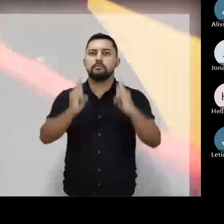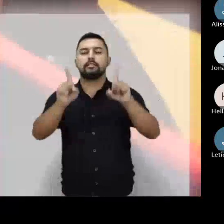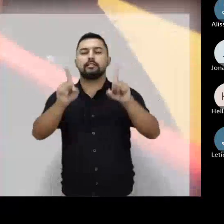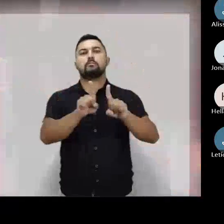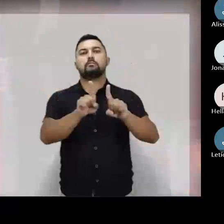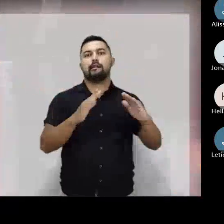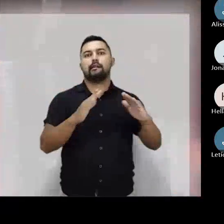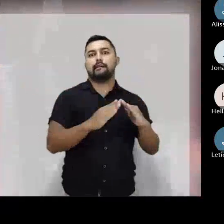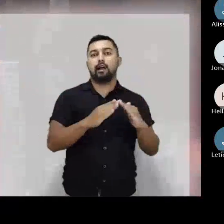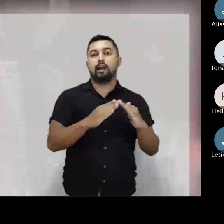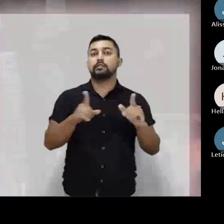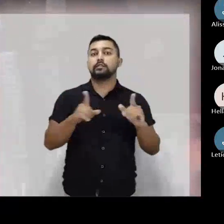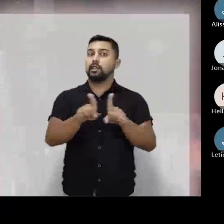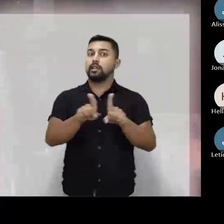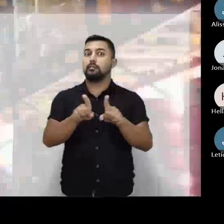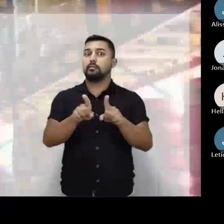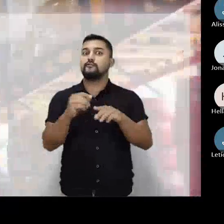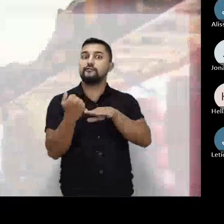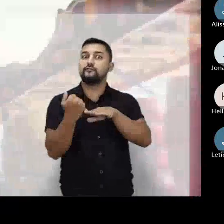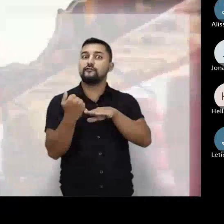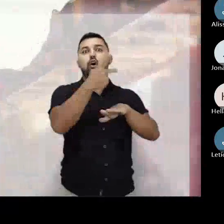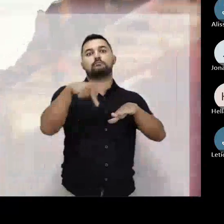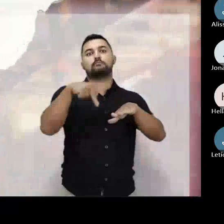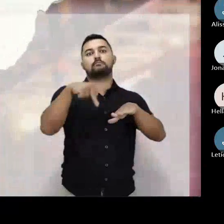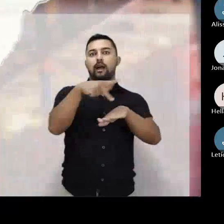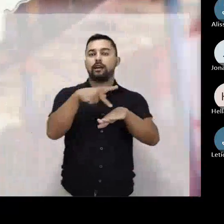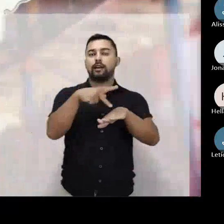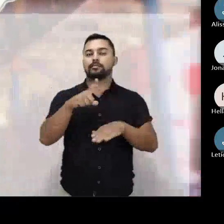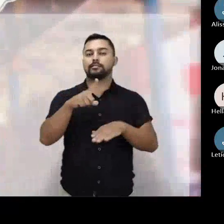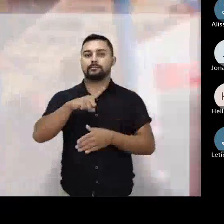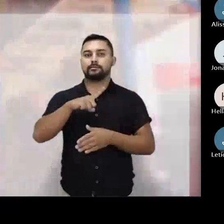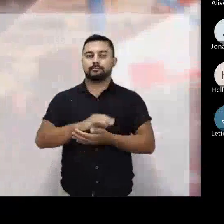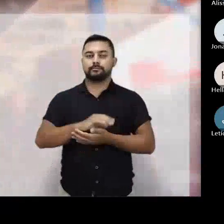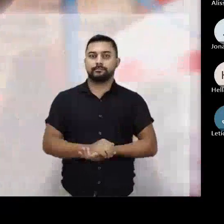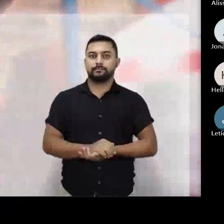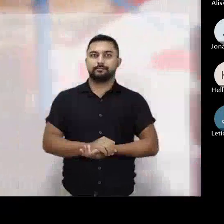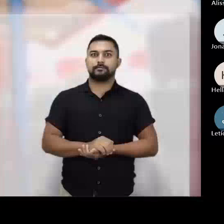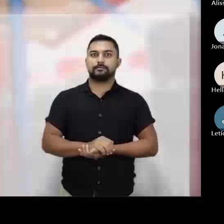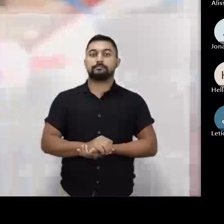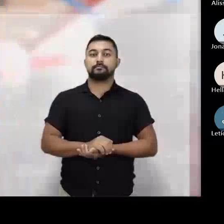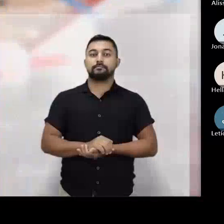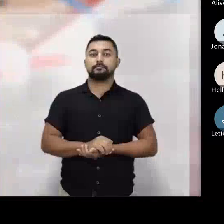elétrico, predial e doméstico, exportando também para diversos países.